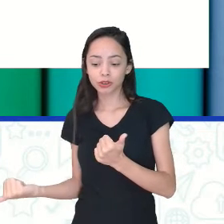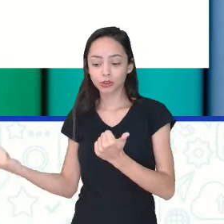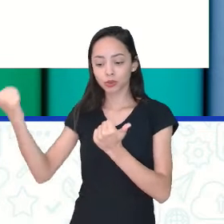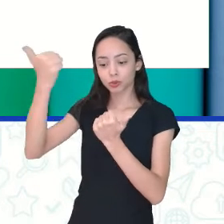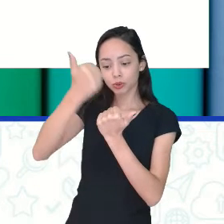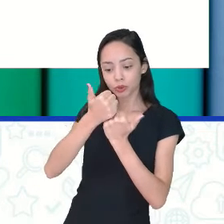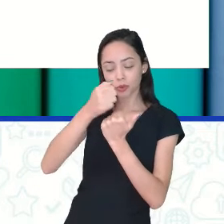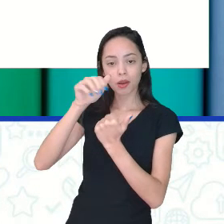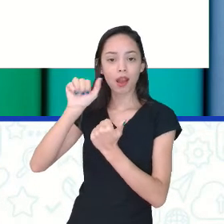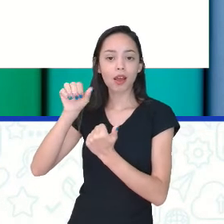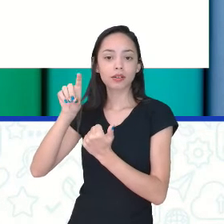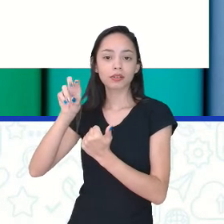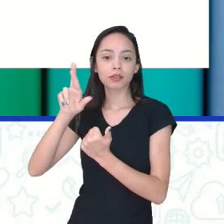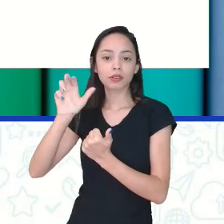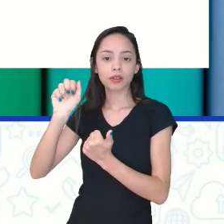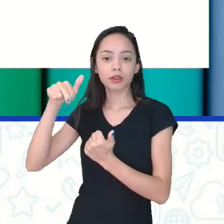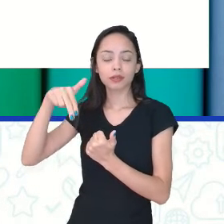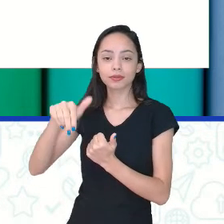a Adriana.